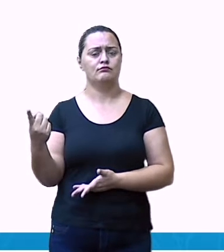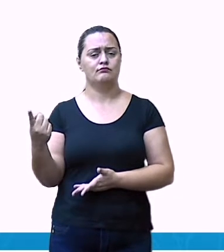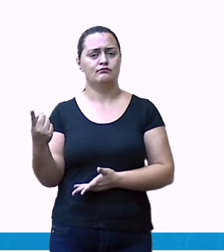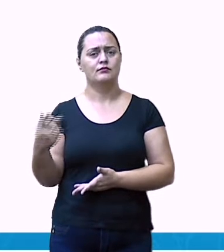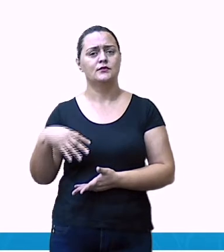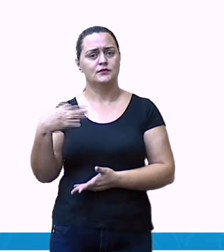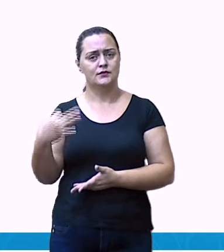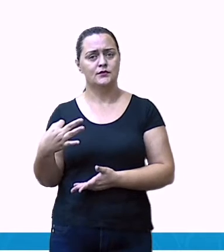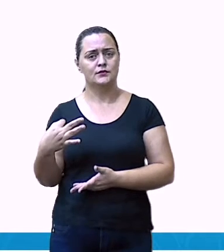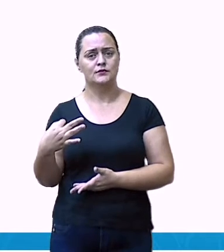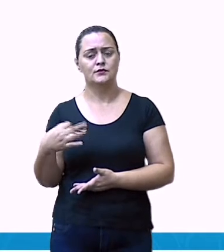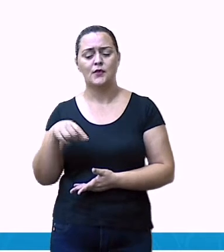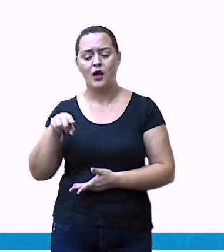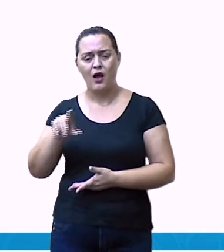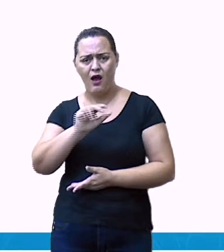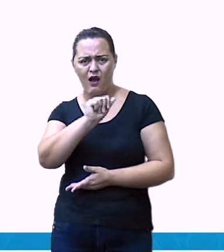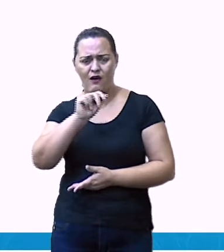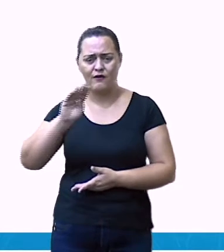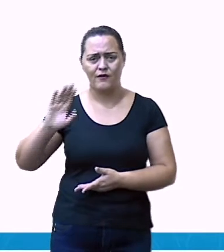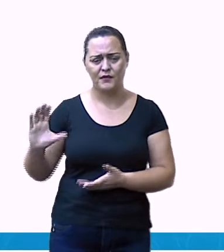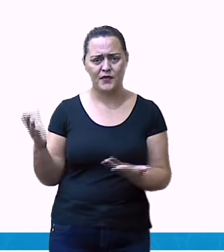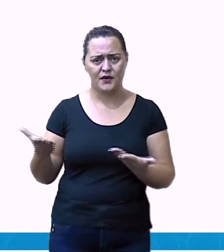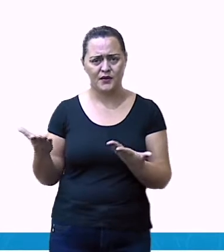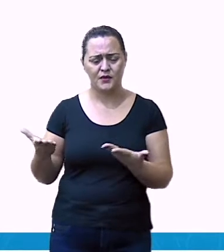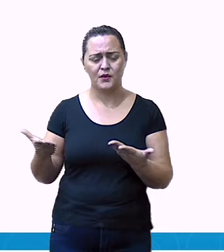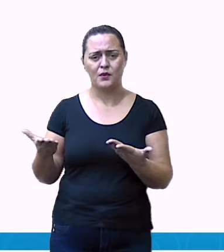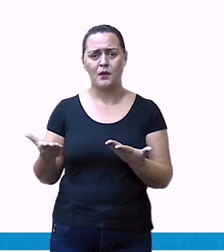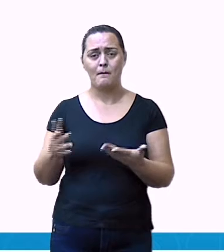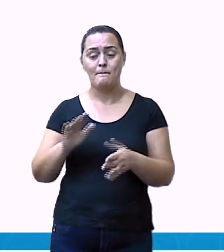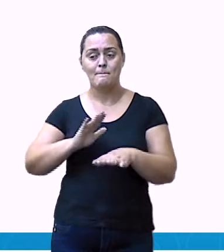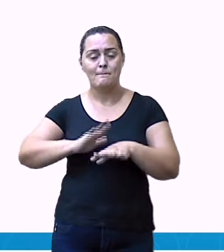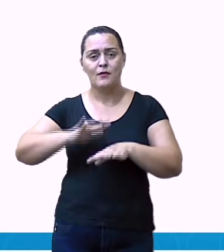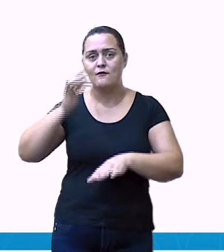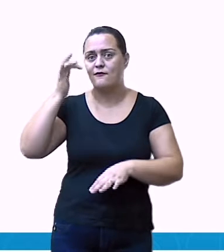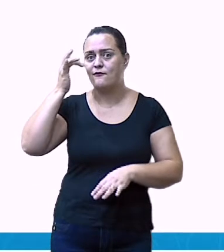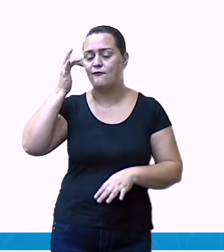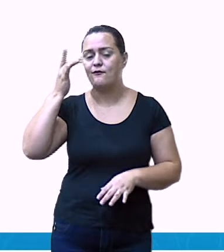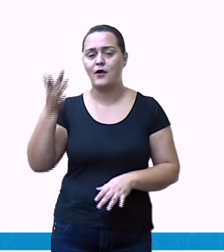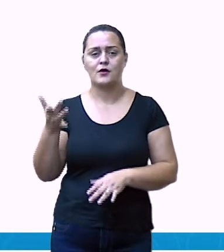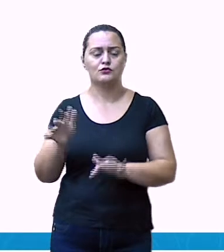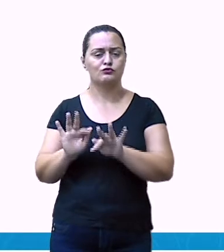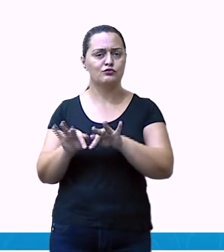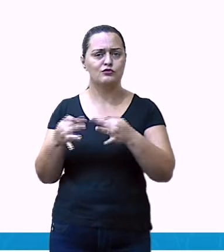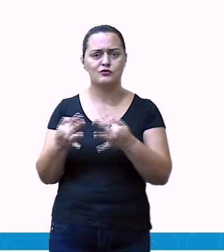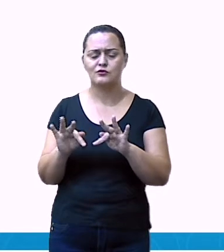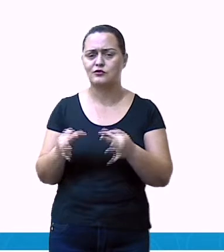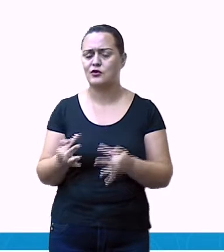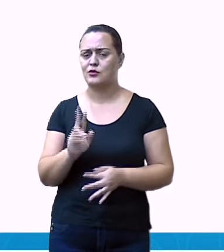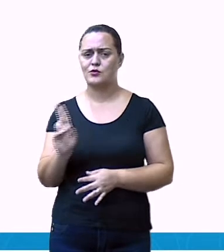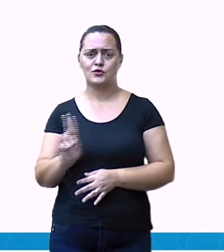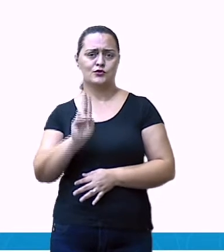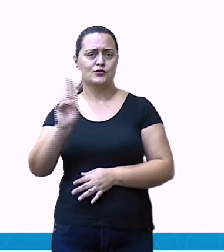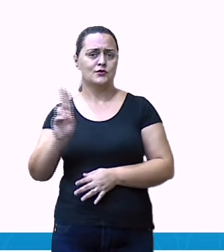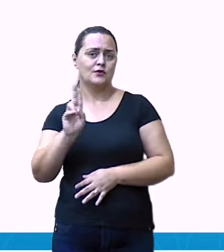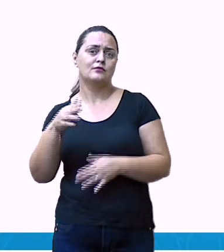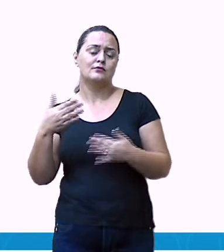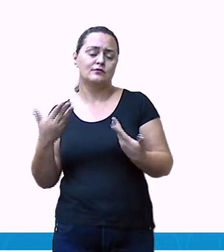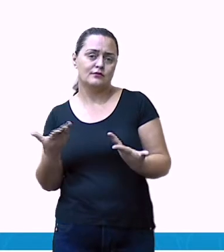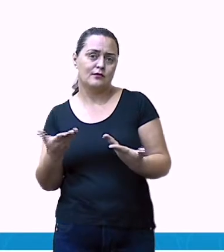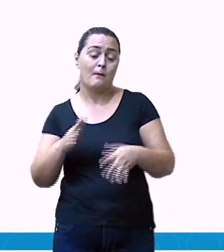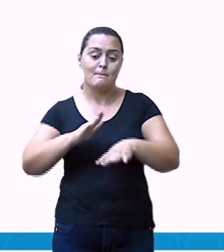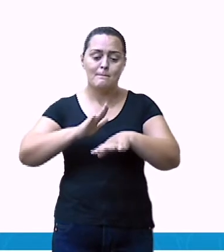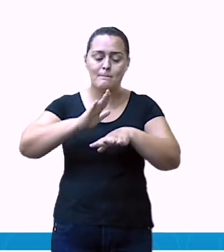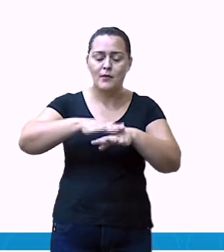portanto, muito mais simples e prática do que a mesopotâmica ou a chinesa. Assim, mais pessoas tiveram